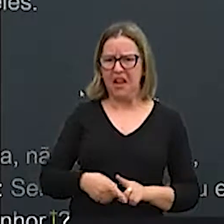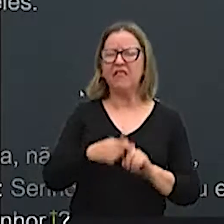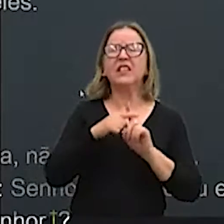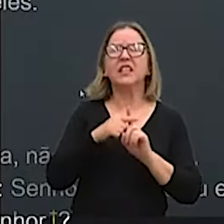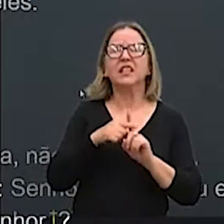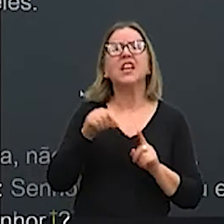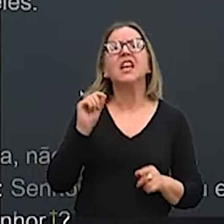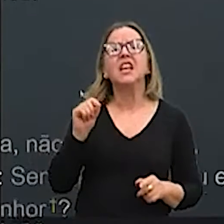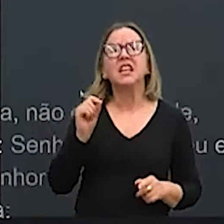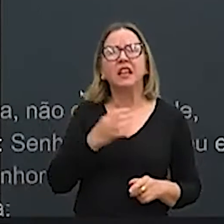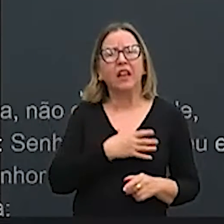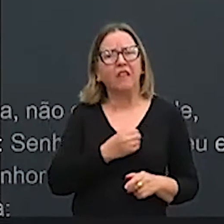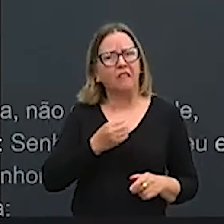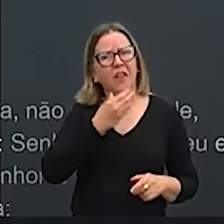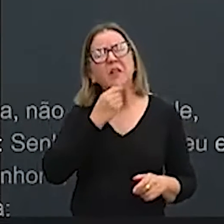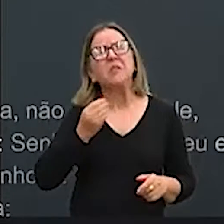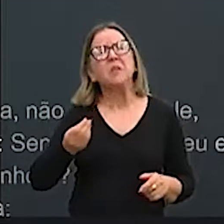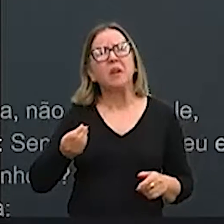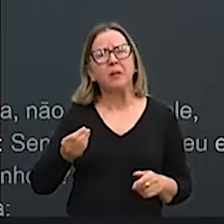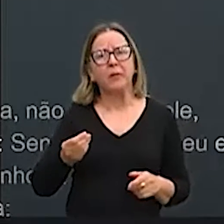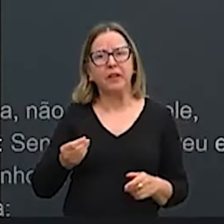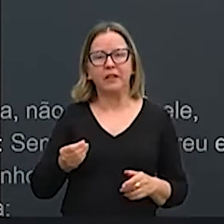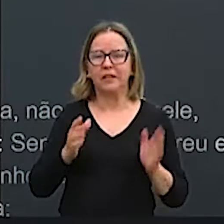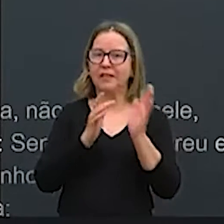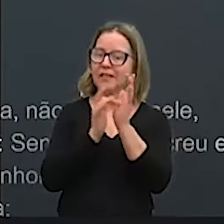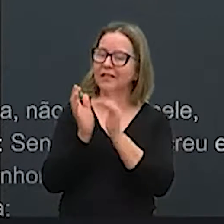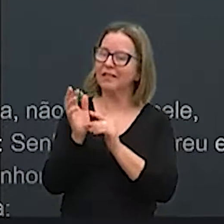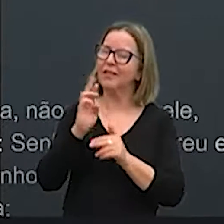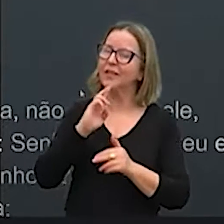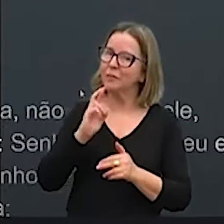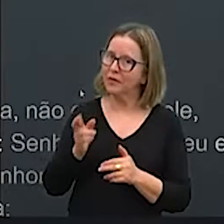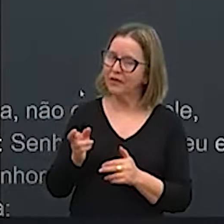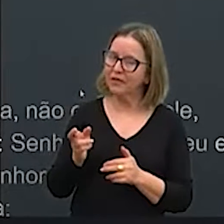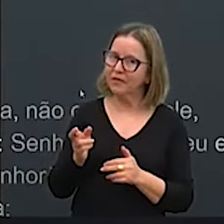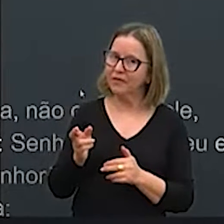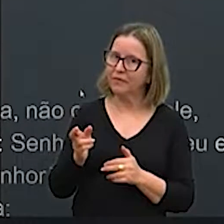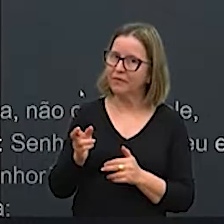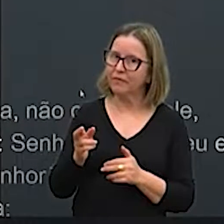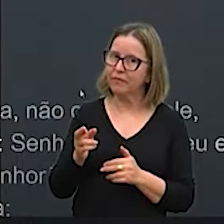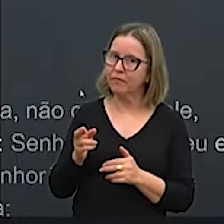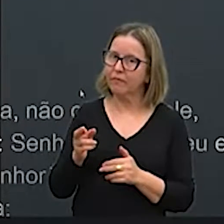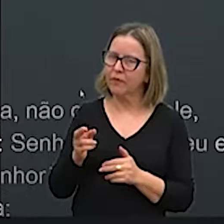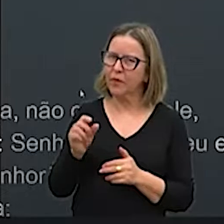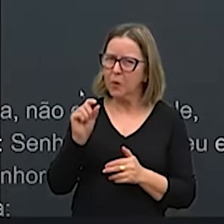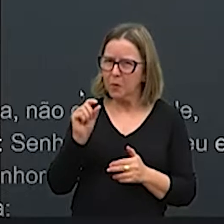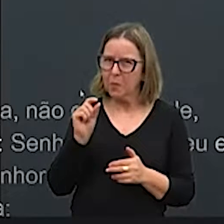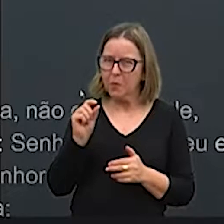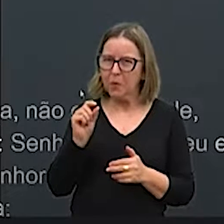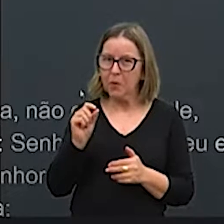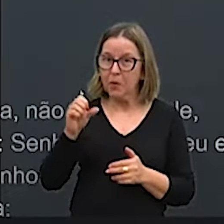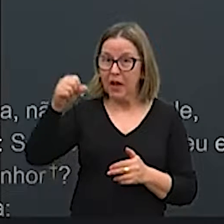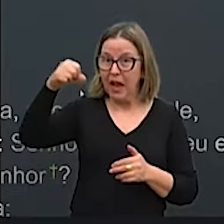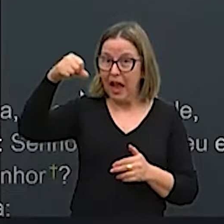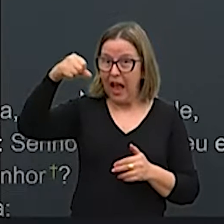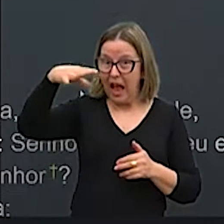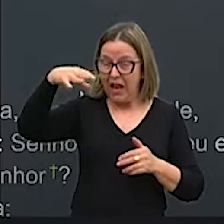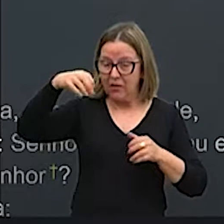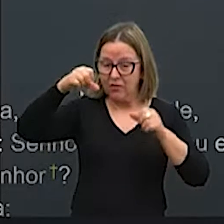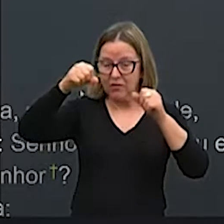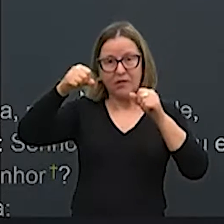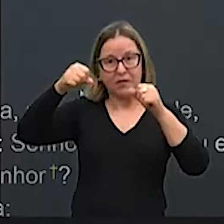é esse Filho do Homem? Respondeu-lhes Jesus: ainda por um pouco a luz está